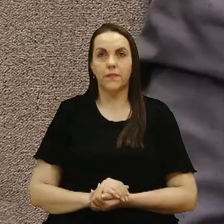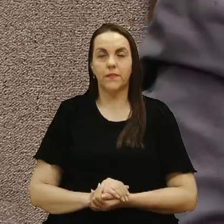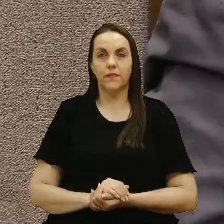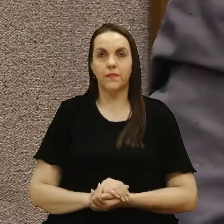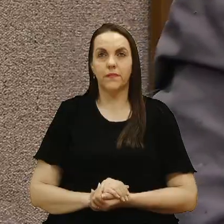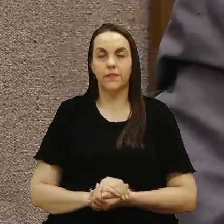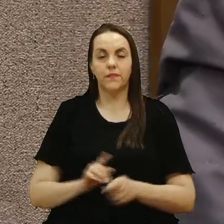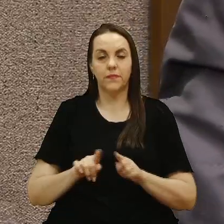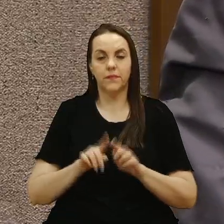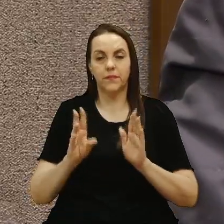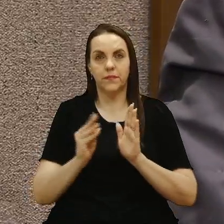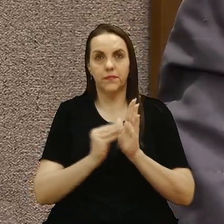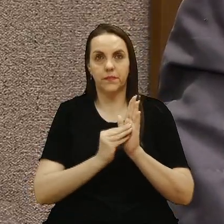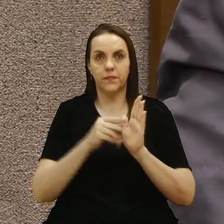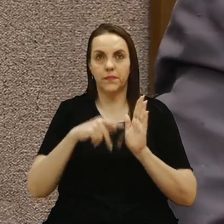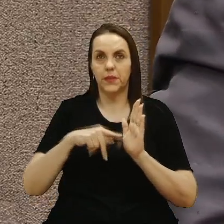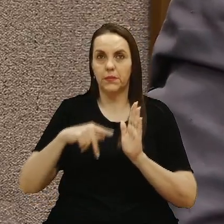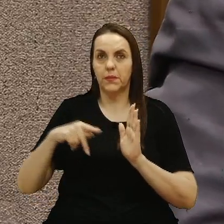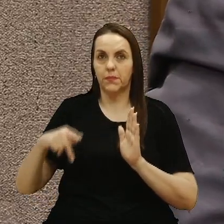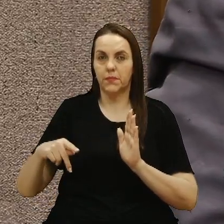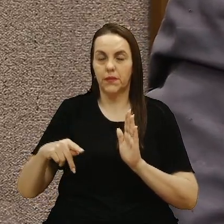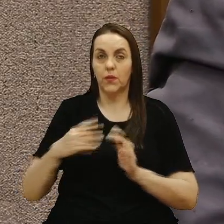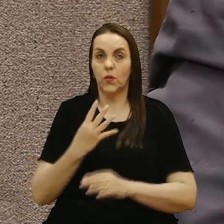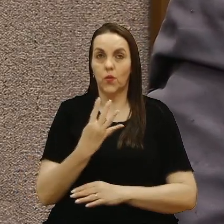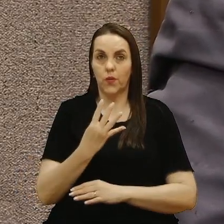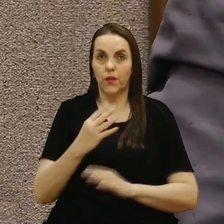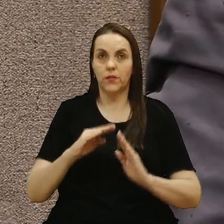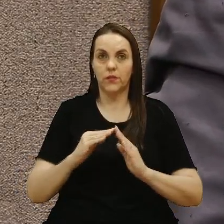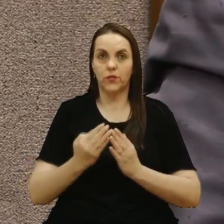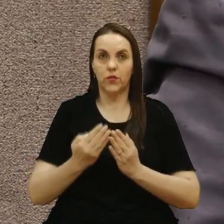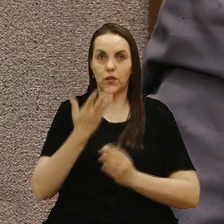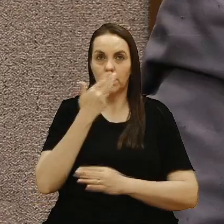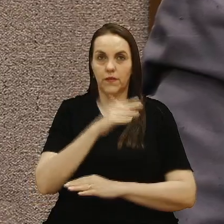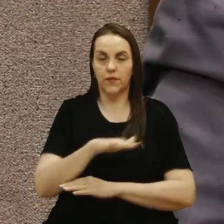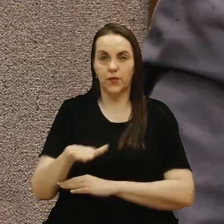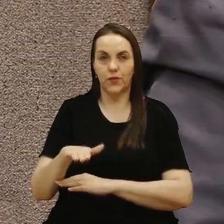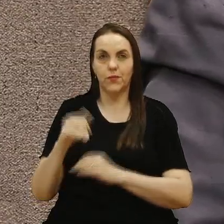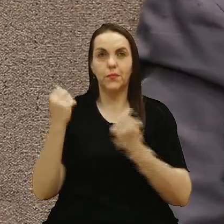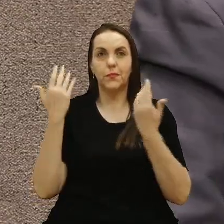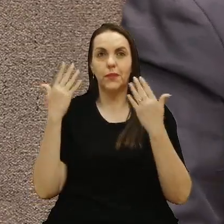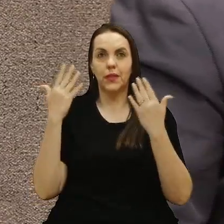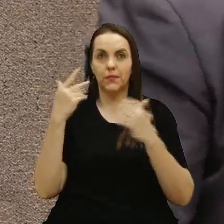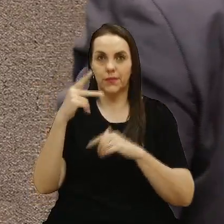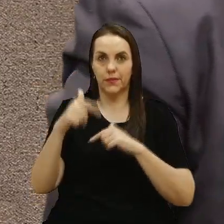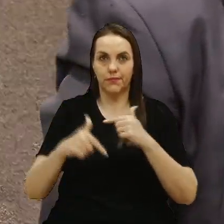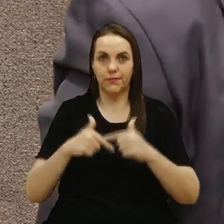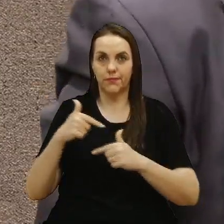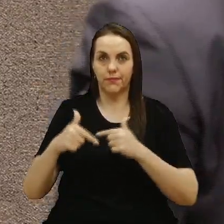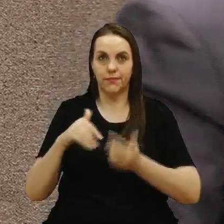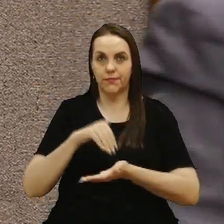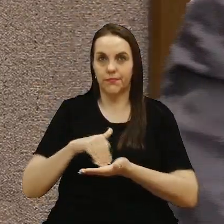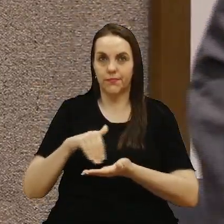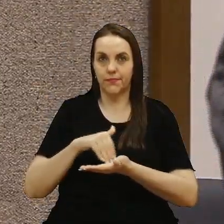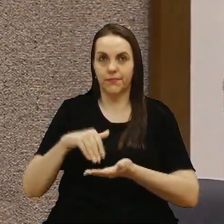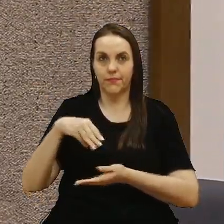incluímos na PPP mais 4 escolas infantis. Então, parabéns pelo seu trabalho, secretária Marta.